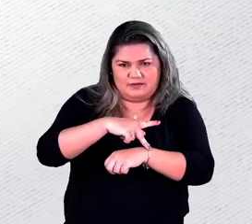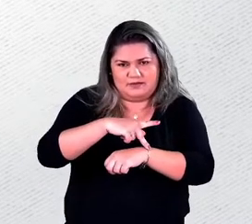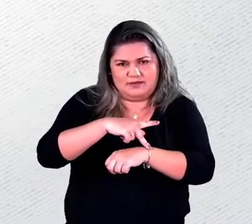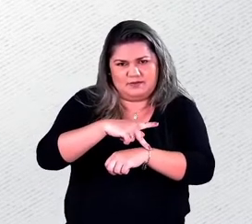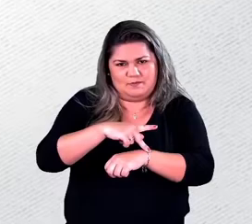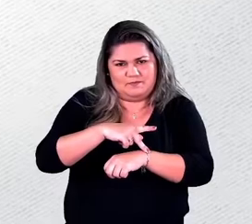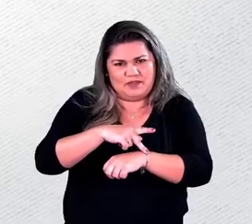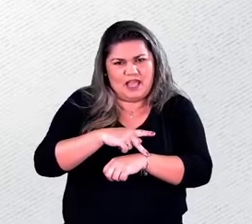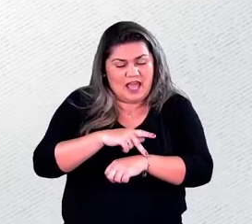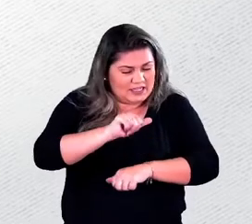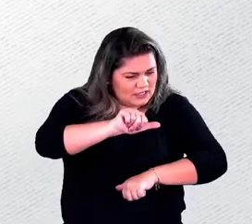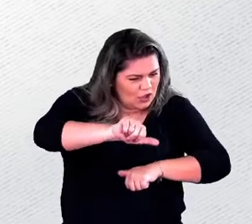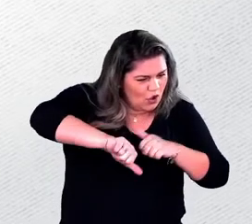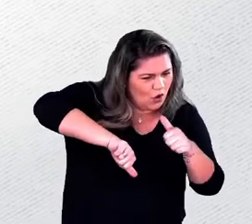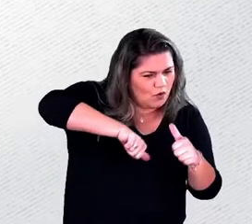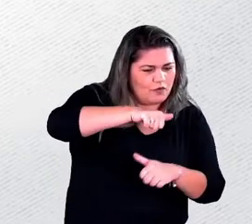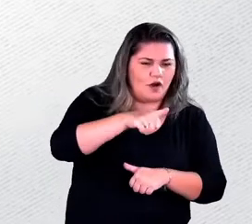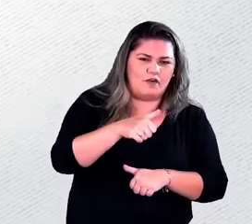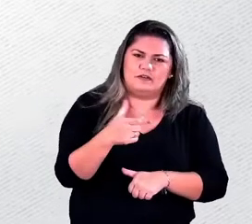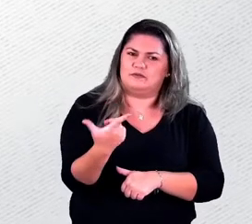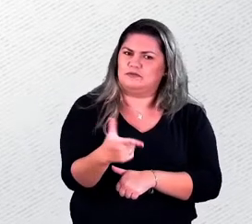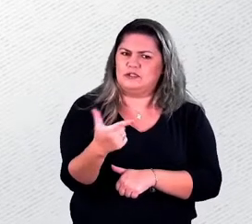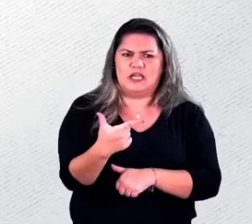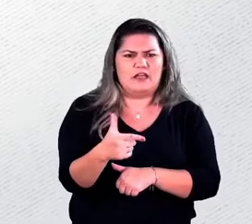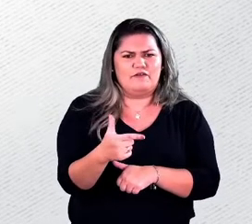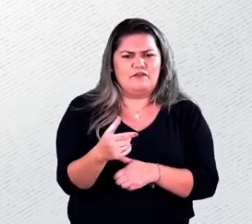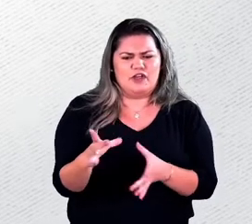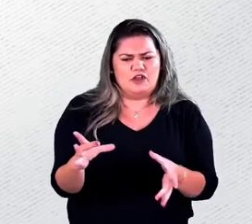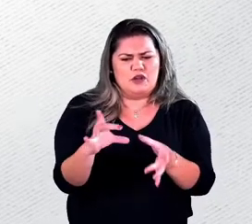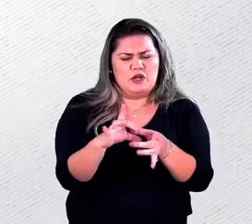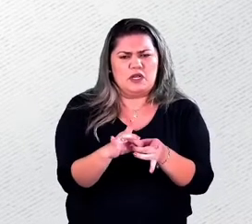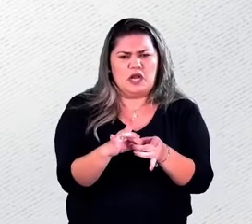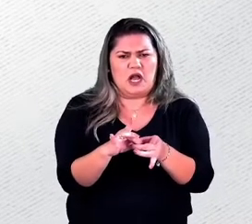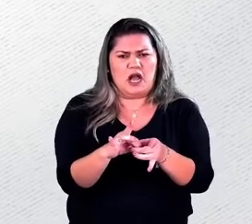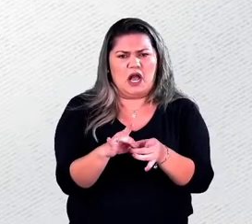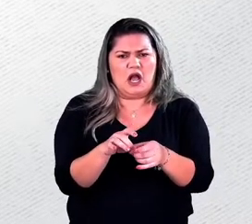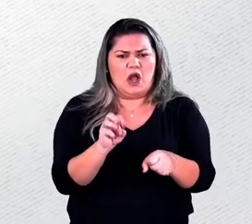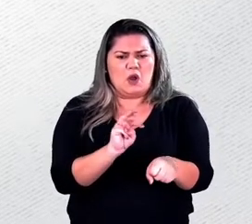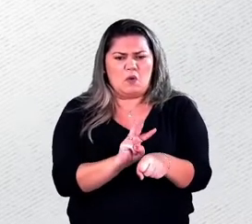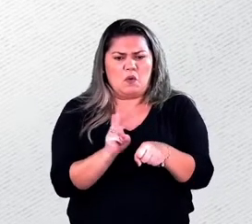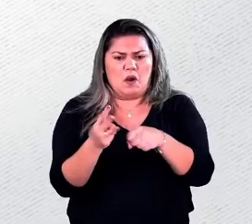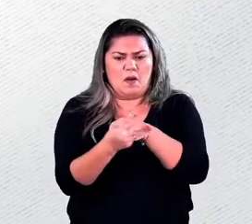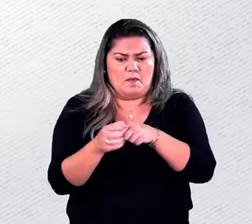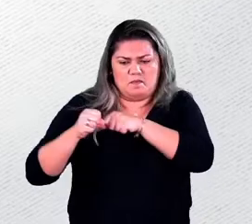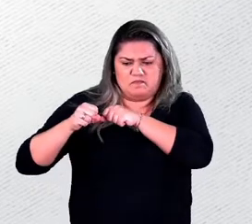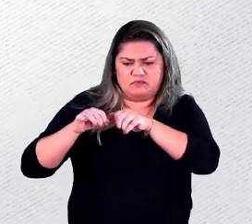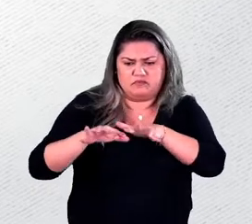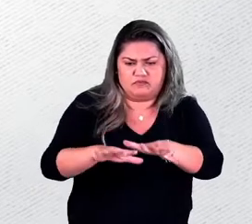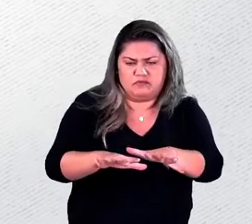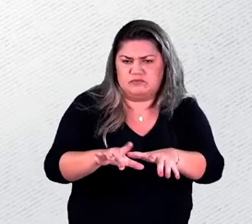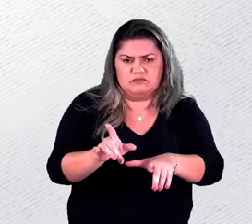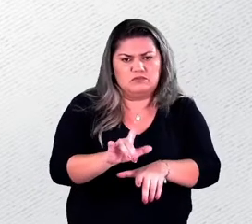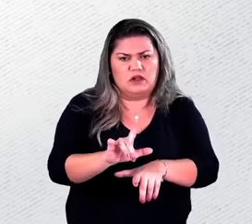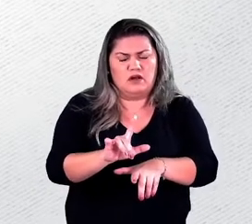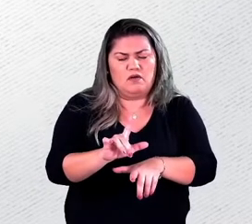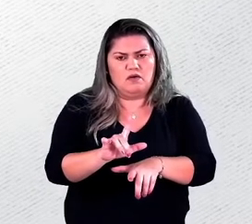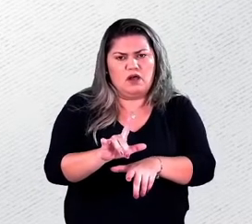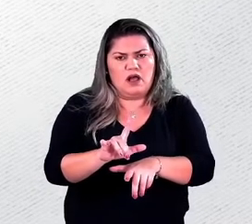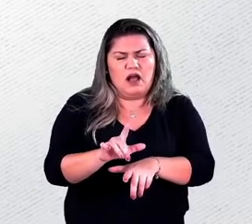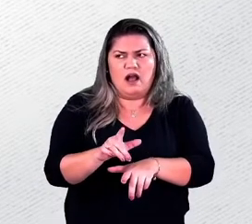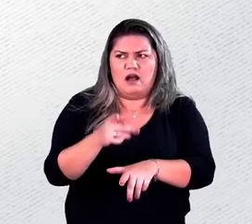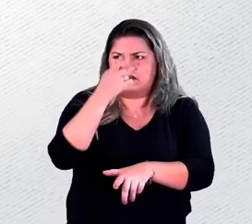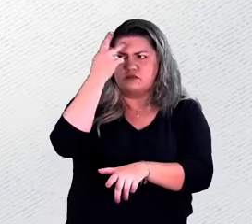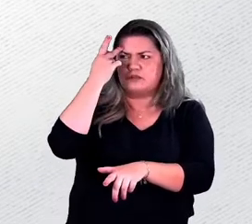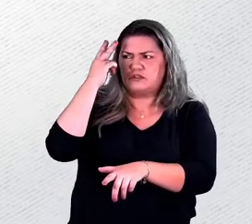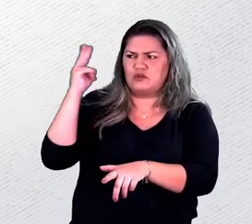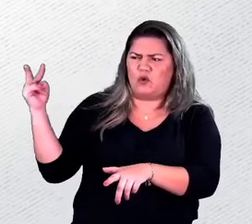se deveu exclusivamente a pandemia ou a crise da pandemia né as pessoas que acompanham de longe esse movimento Às vezes tem